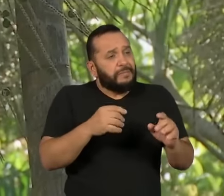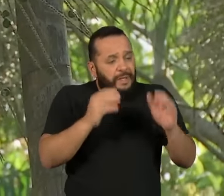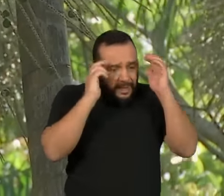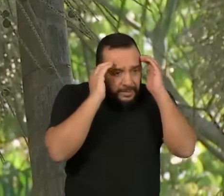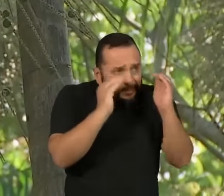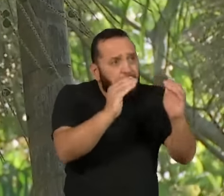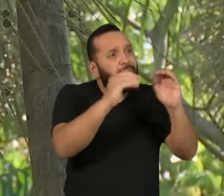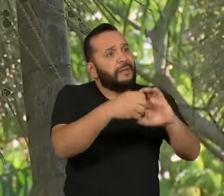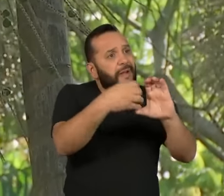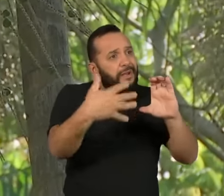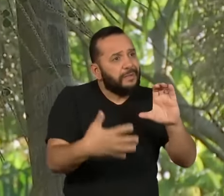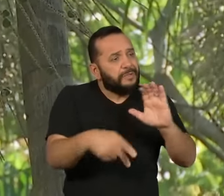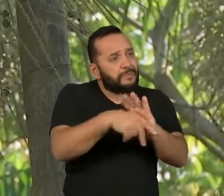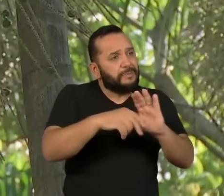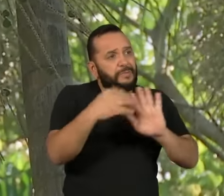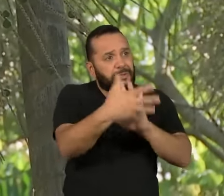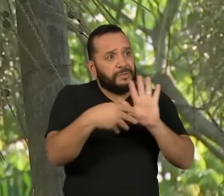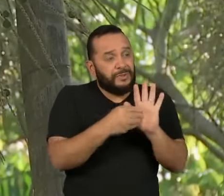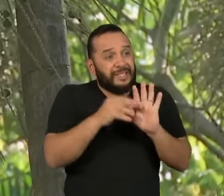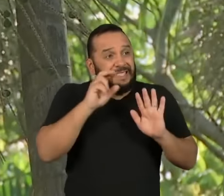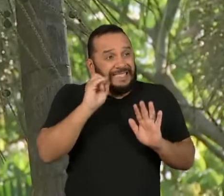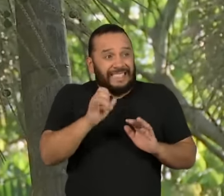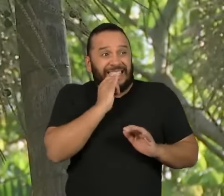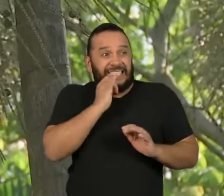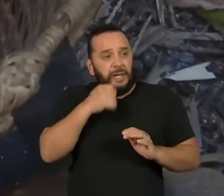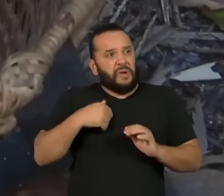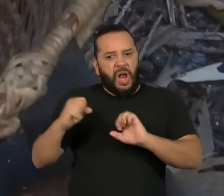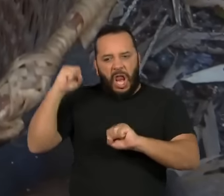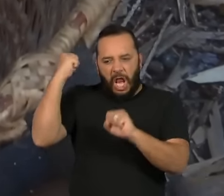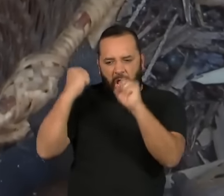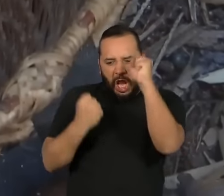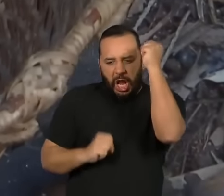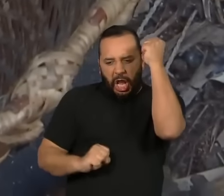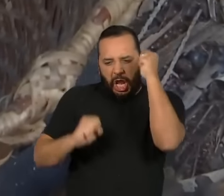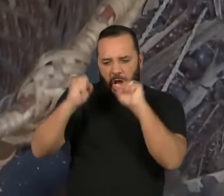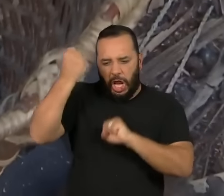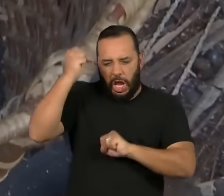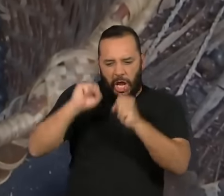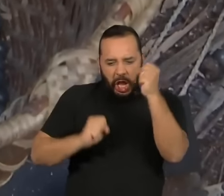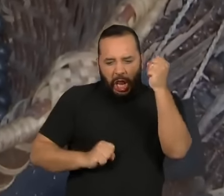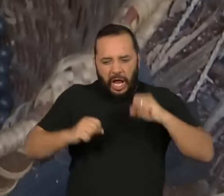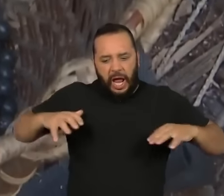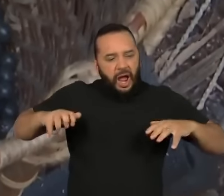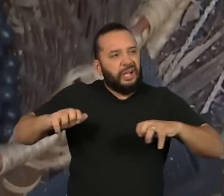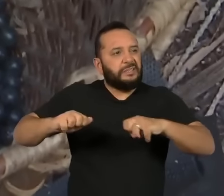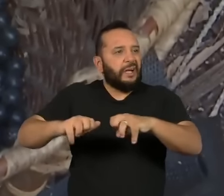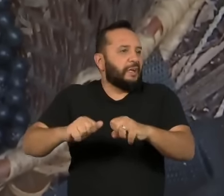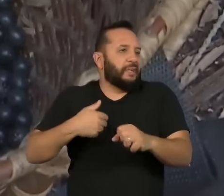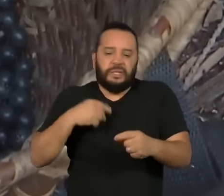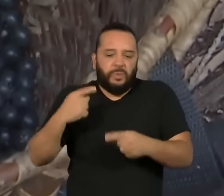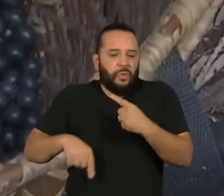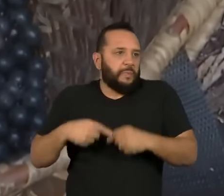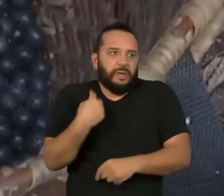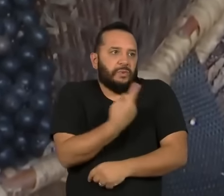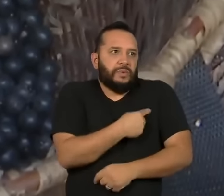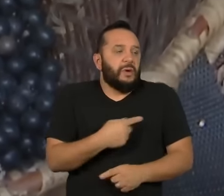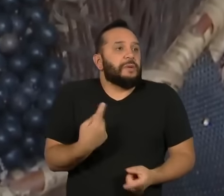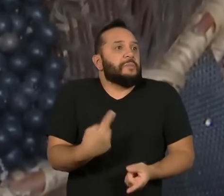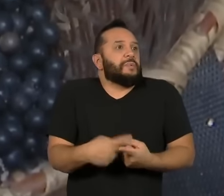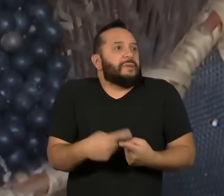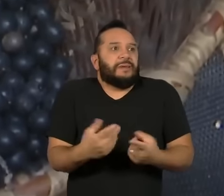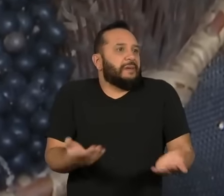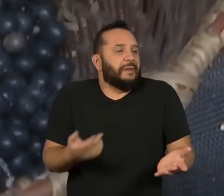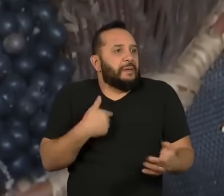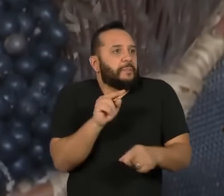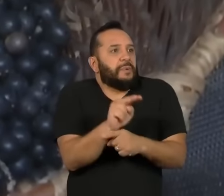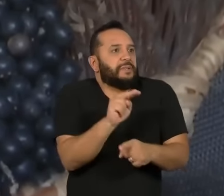eu penso numa produção de larga escala em monocultura, ainda que ela seja de açaí, ela não tem a ver com o nosso bioma, ela não reproduz o nosso bioma, ela